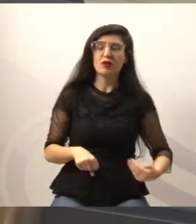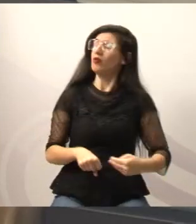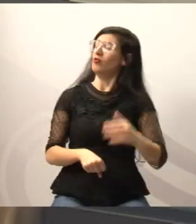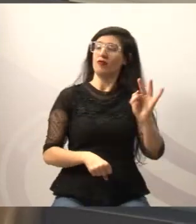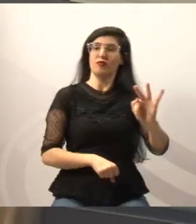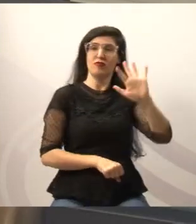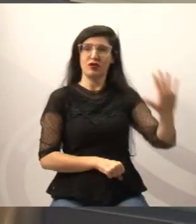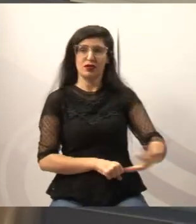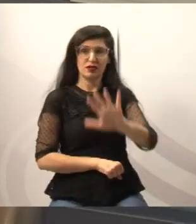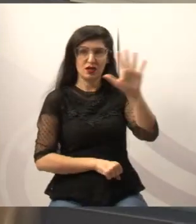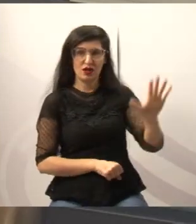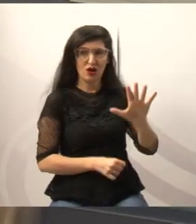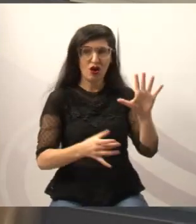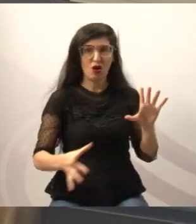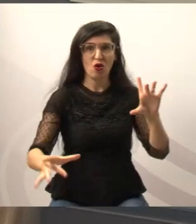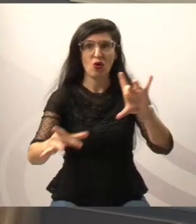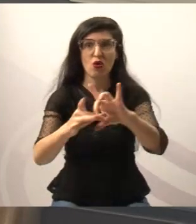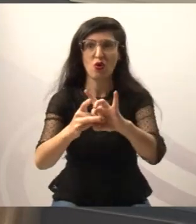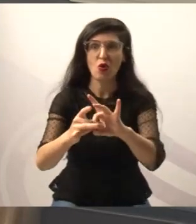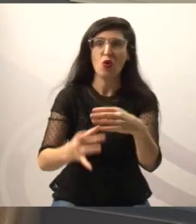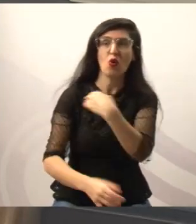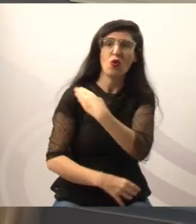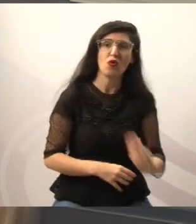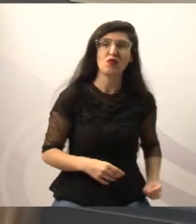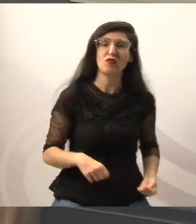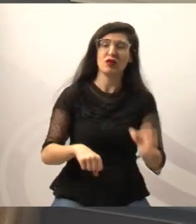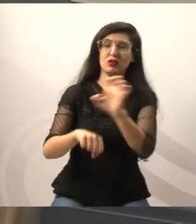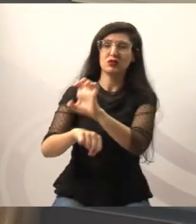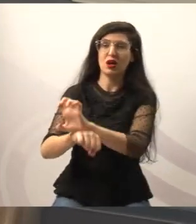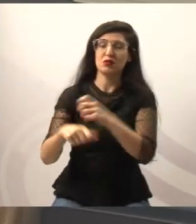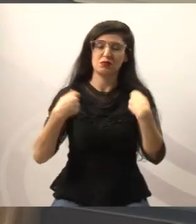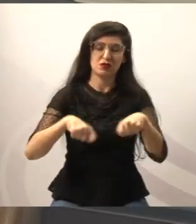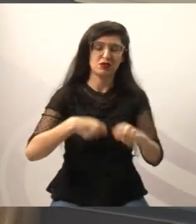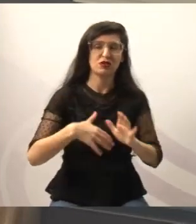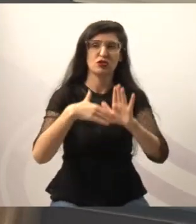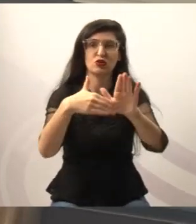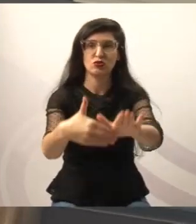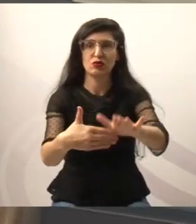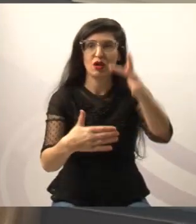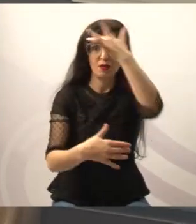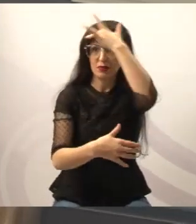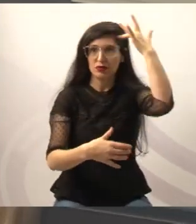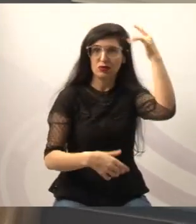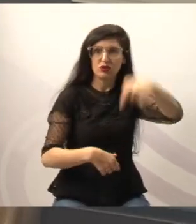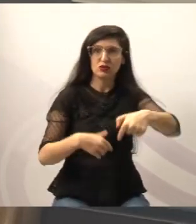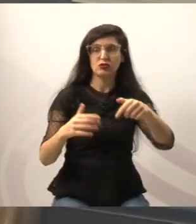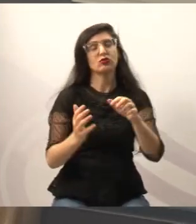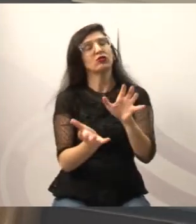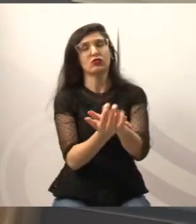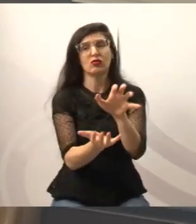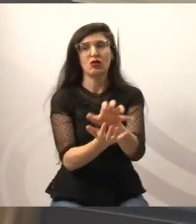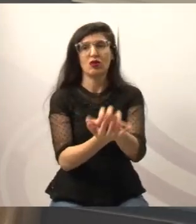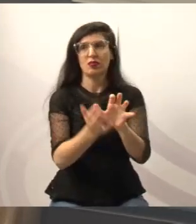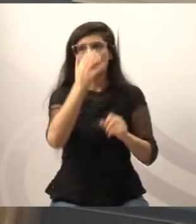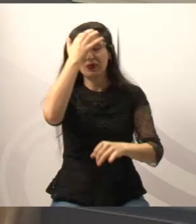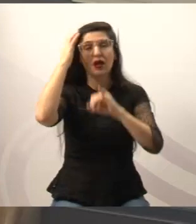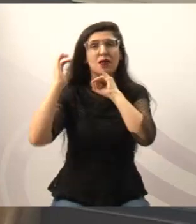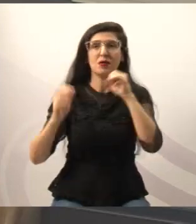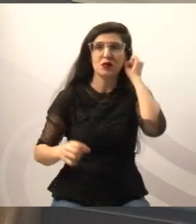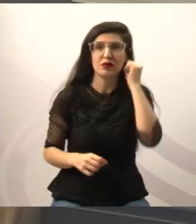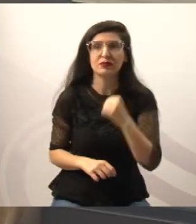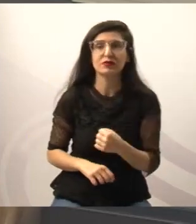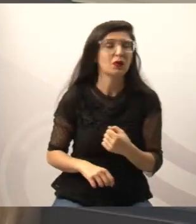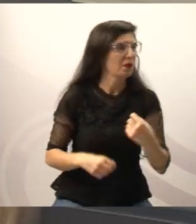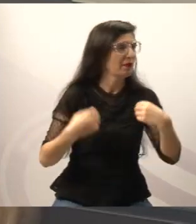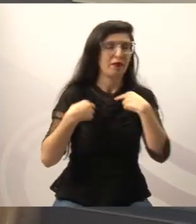governo federal e governo do estado ajudar a pessoa de Jacareí, porque ninguém aguenta aqui. O prefeito não aguenta fazer casa popular. Tem que